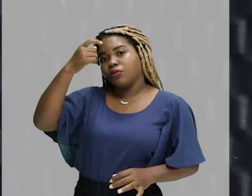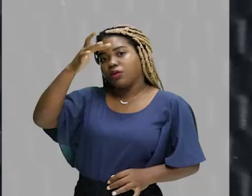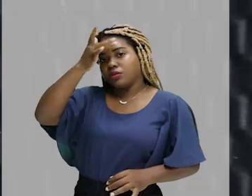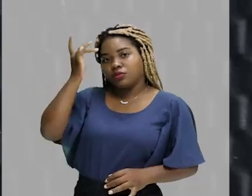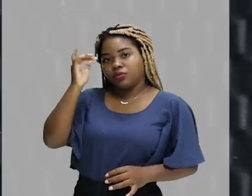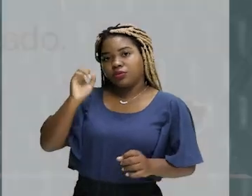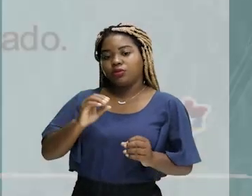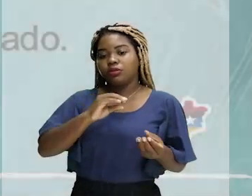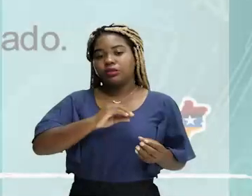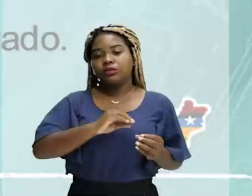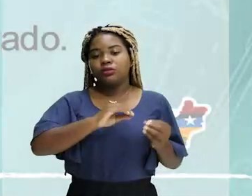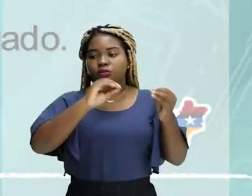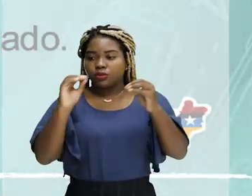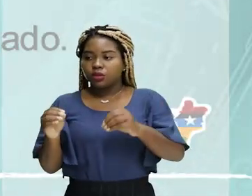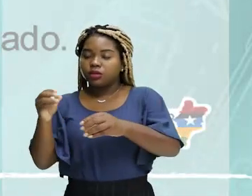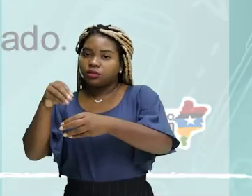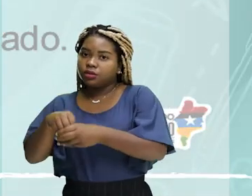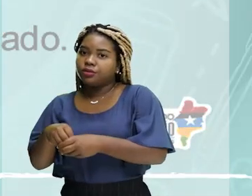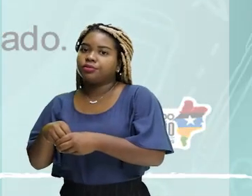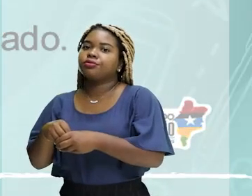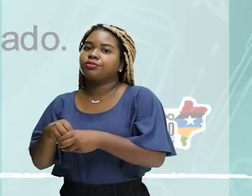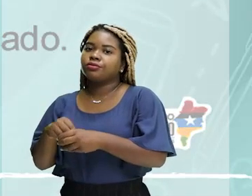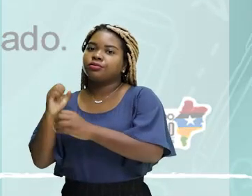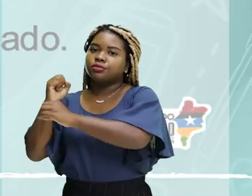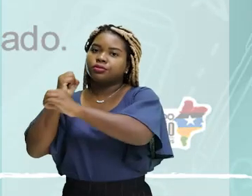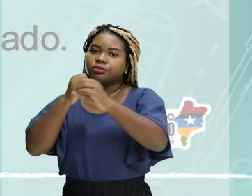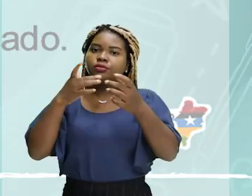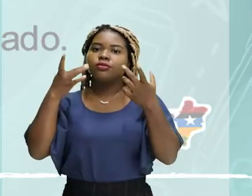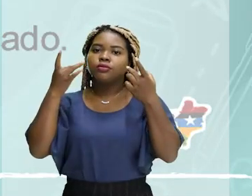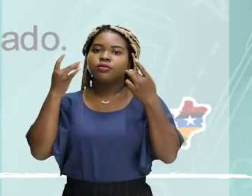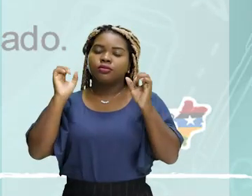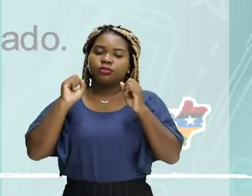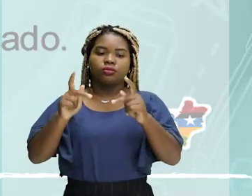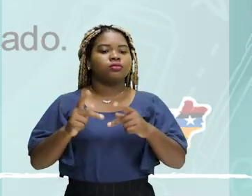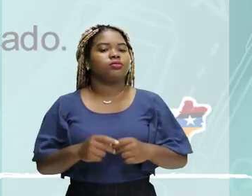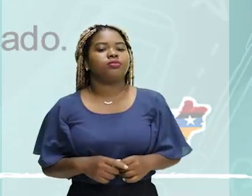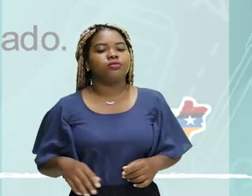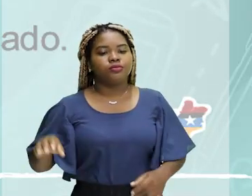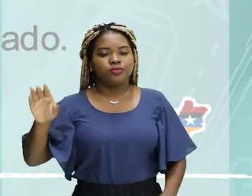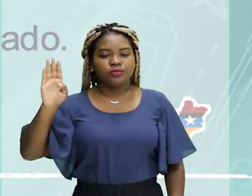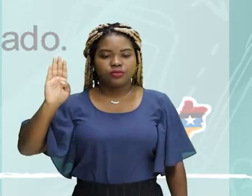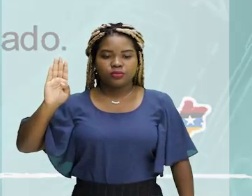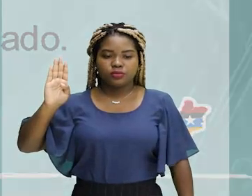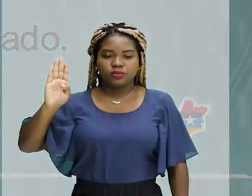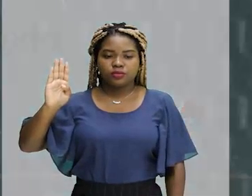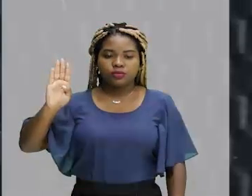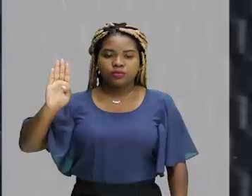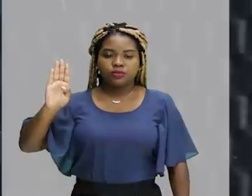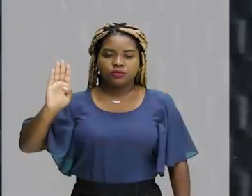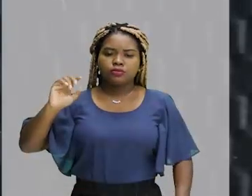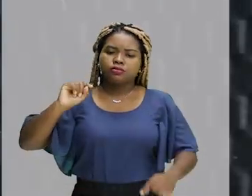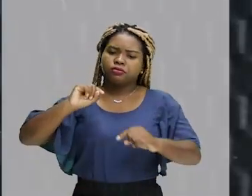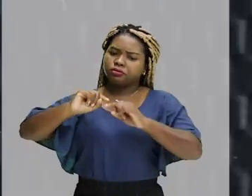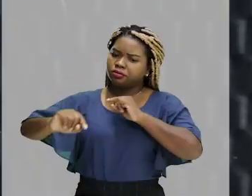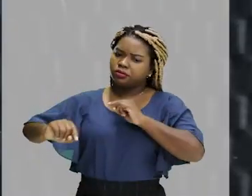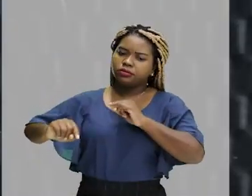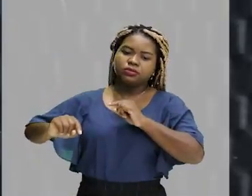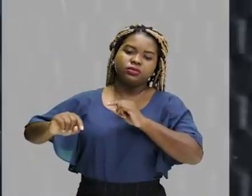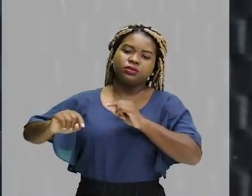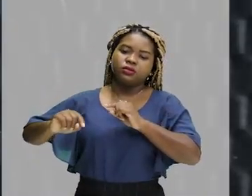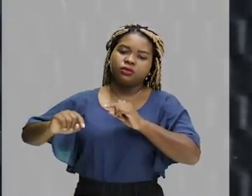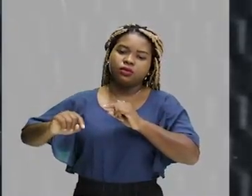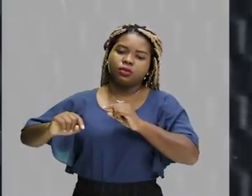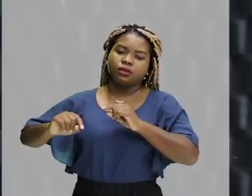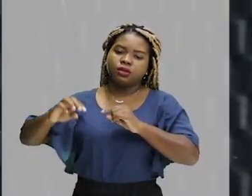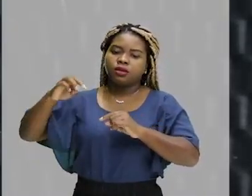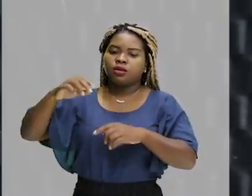do artesanato. Letra B. O artesanato é menos importante que o material industrializado? Não, jamais. Eu não posso considerar isso. Isso é